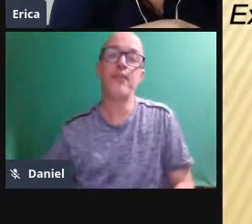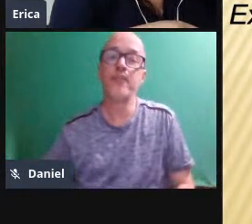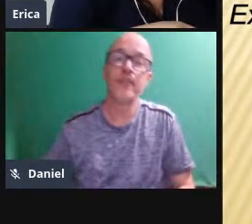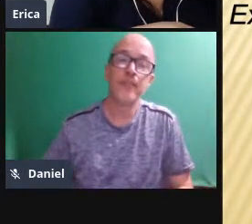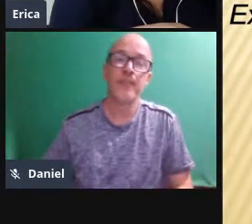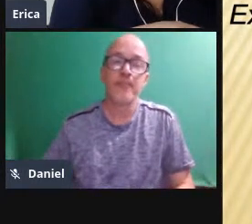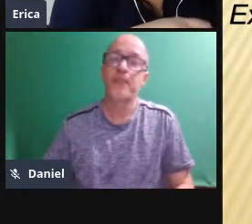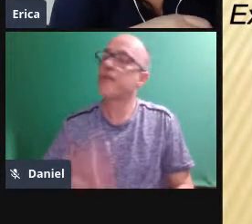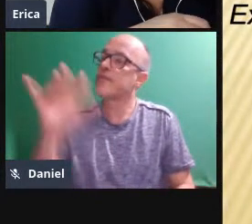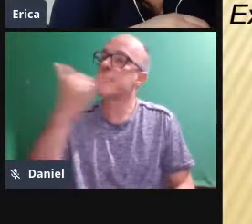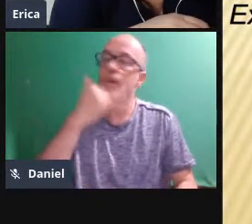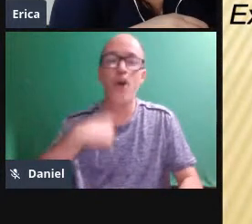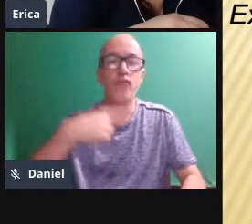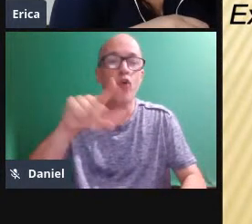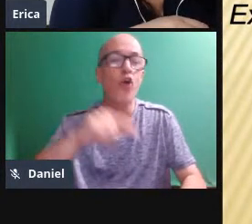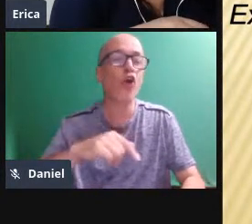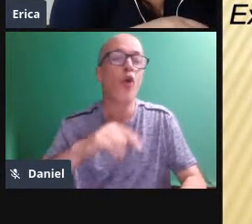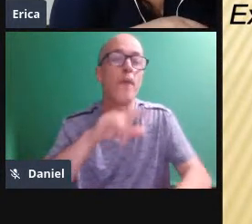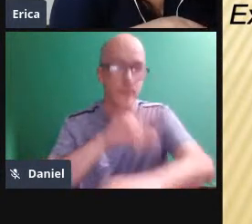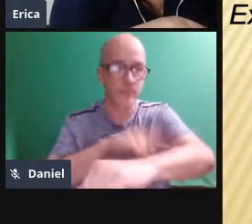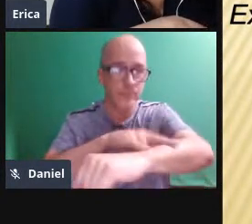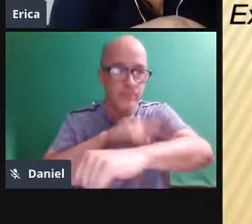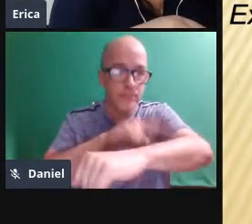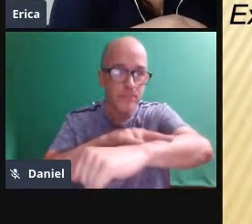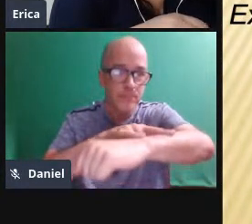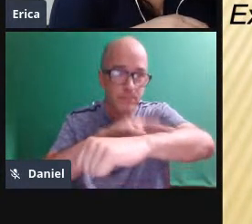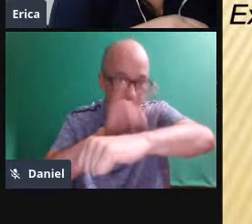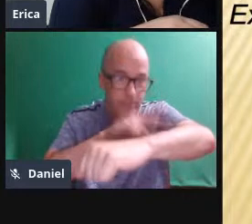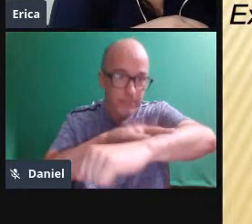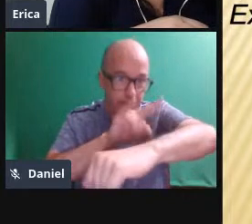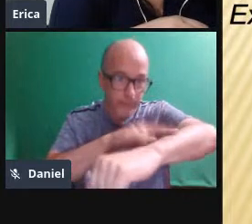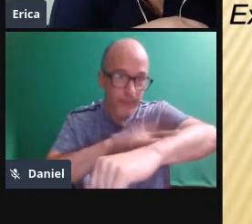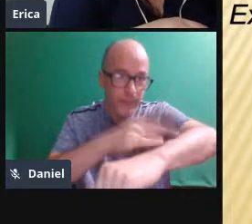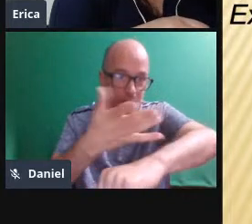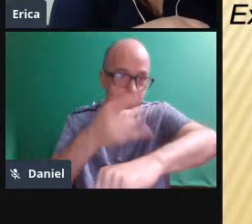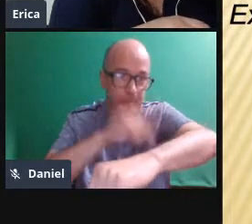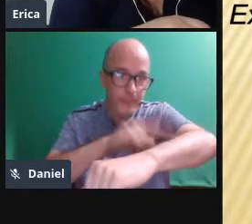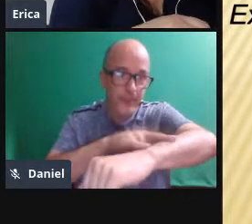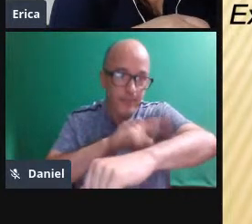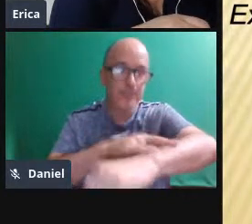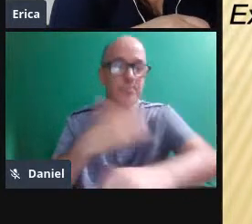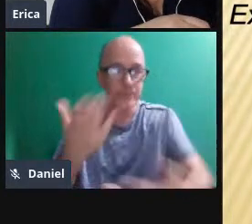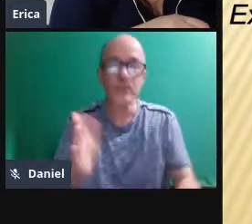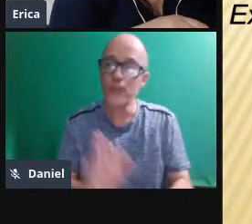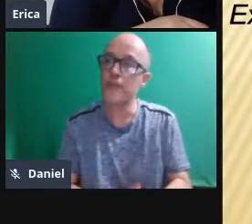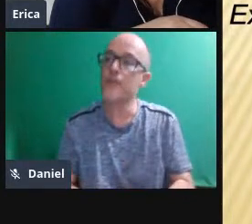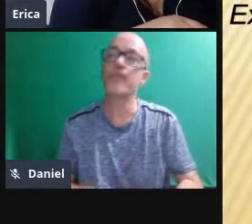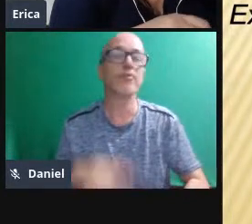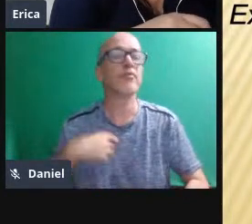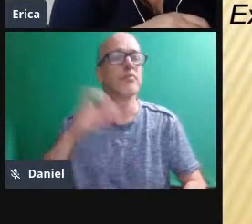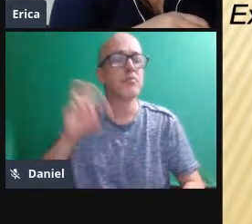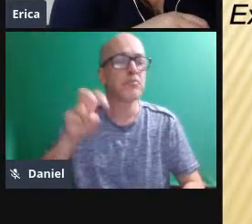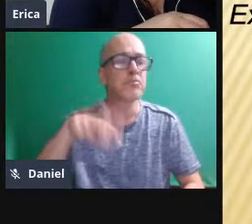E era um shopping enorme lá. E aí eu falei, olha, por favor, eu preciso ir ao banheiro.